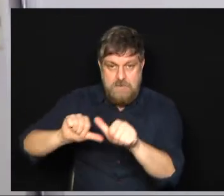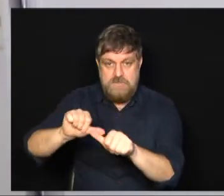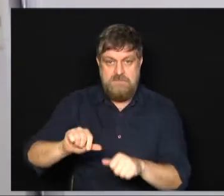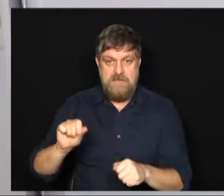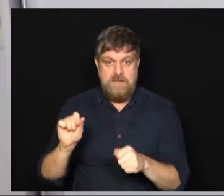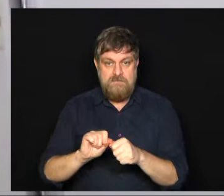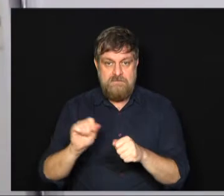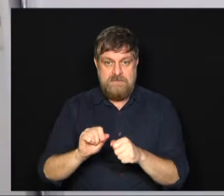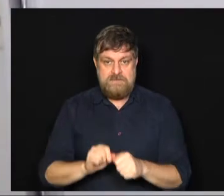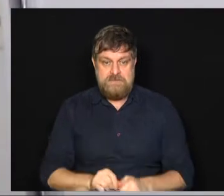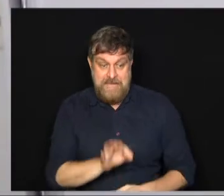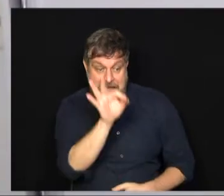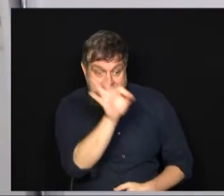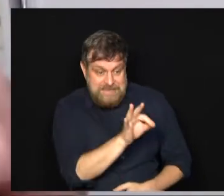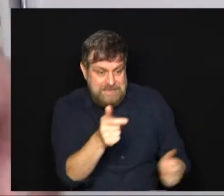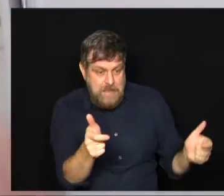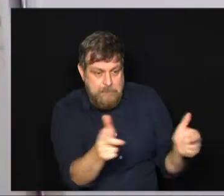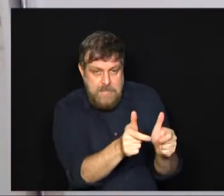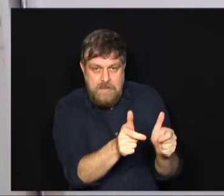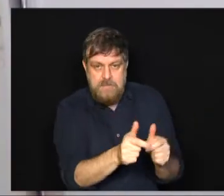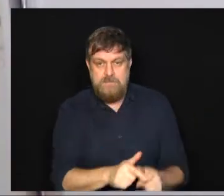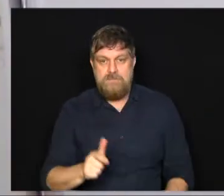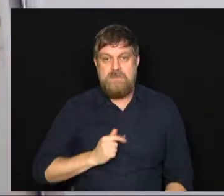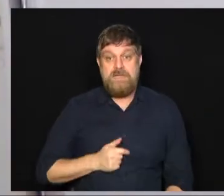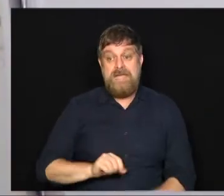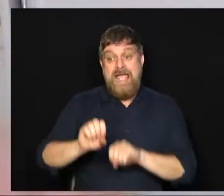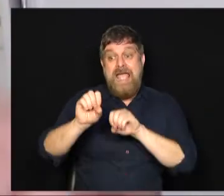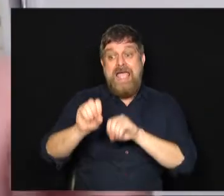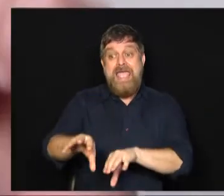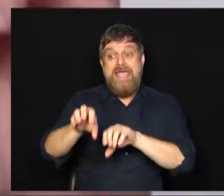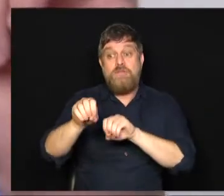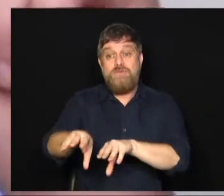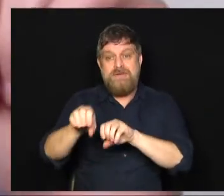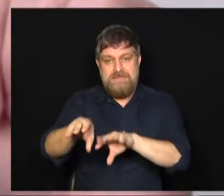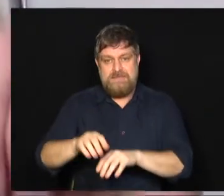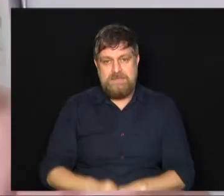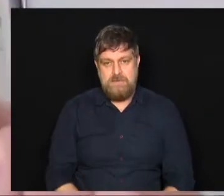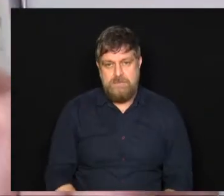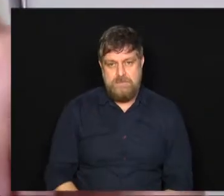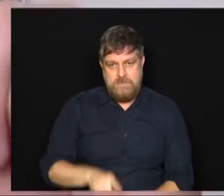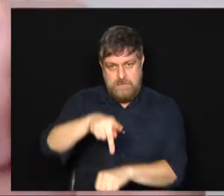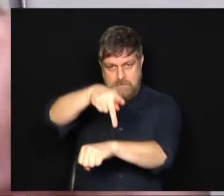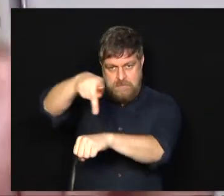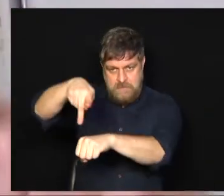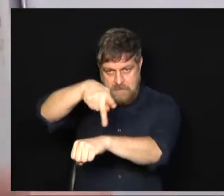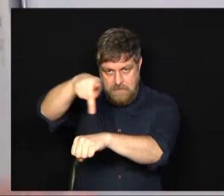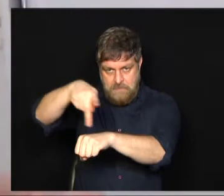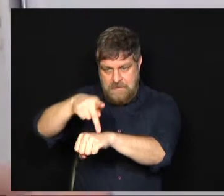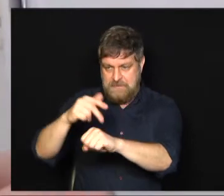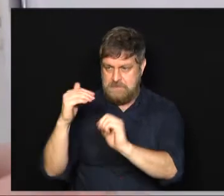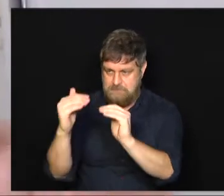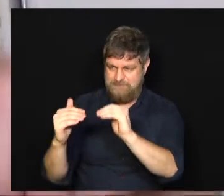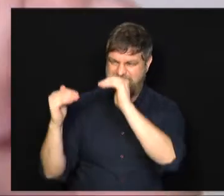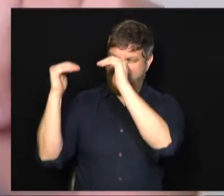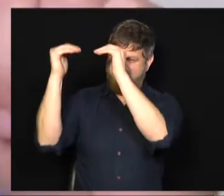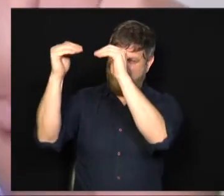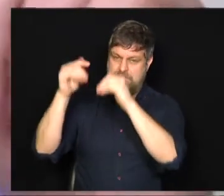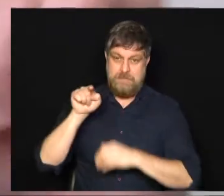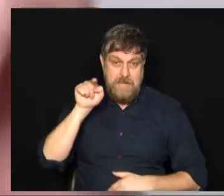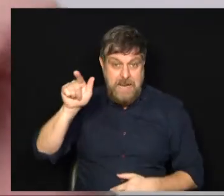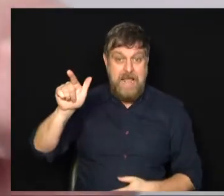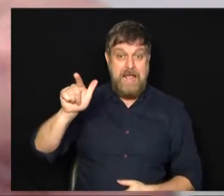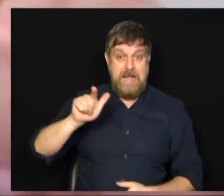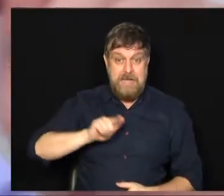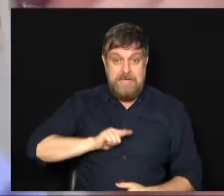diminuir a incidência de Alzheimer na população. Educação. Os países desenvolvidos, eles